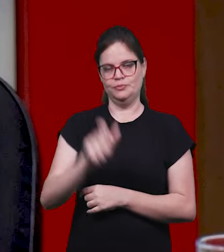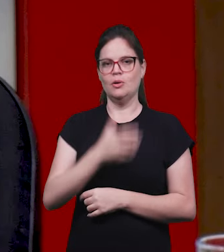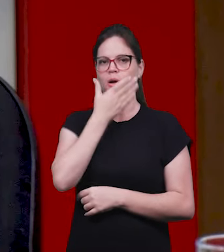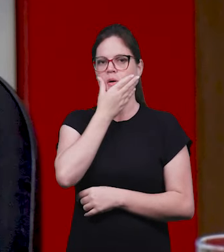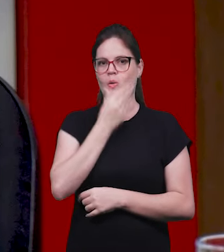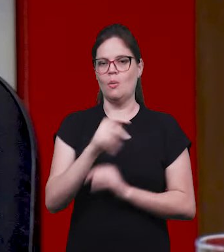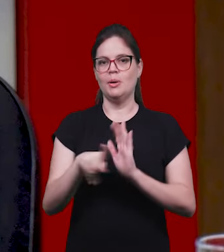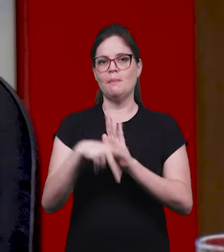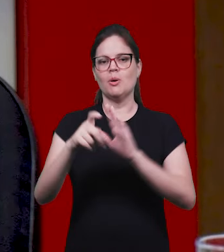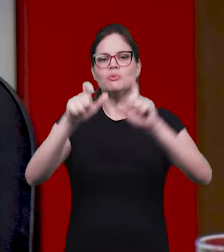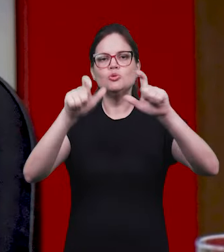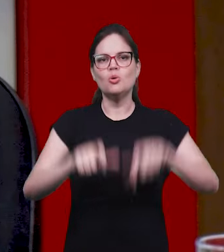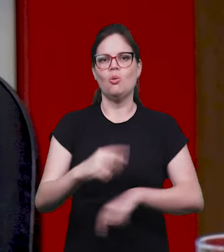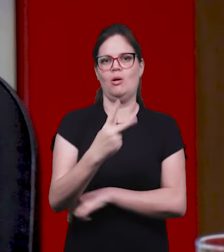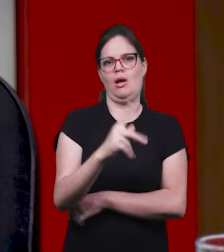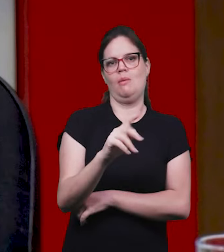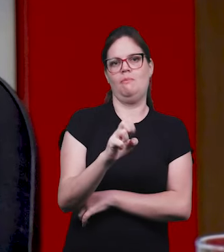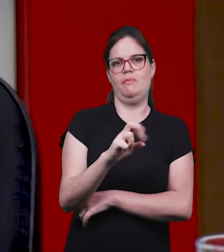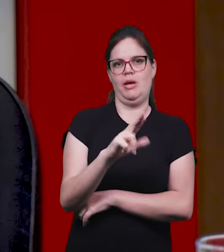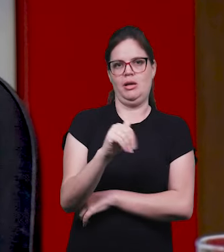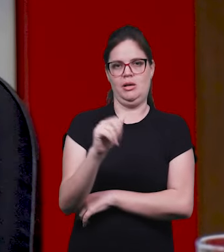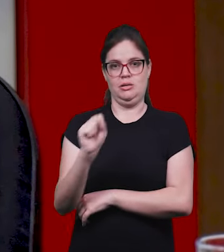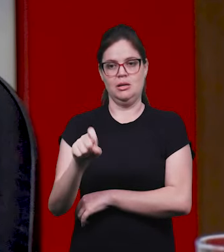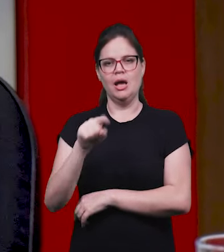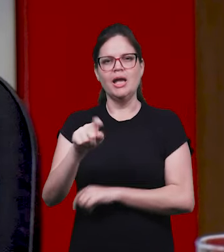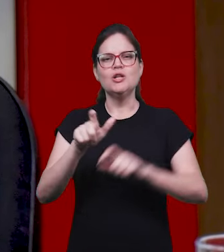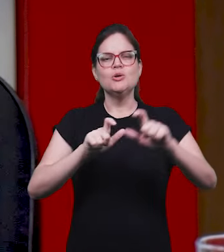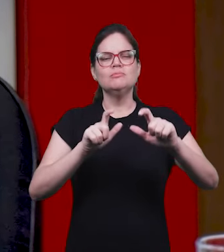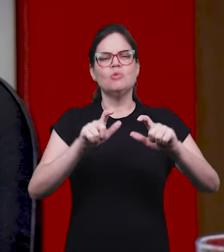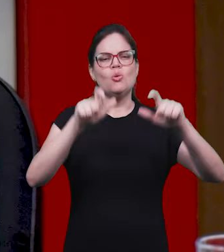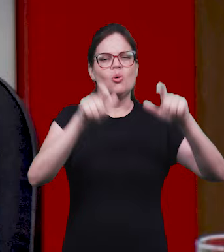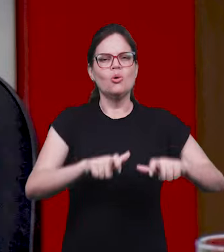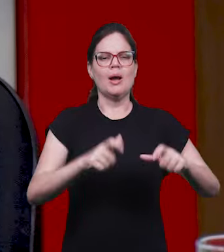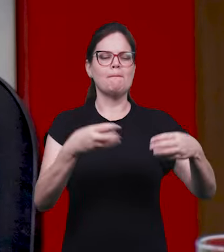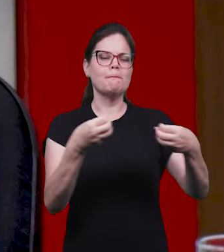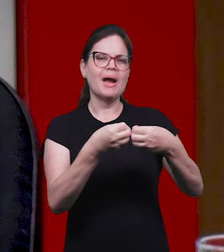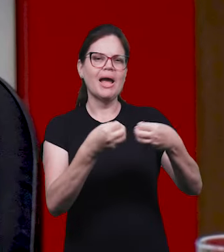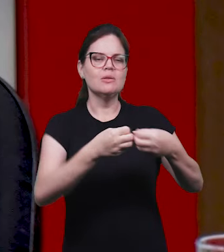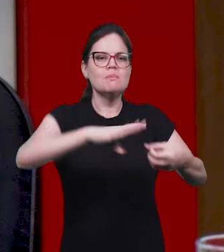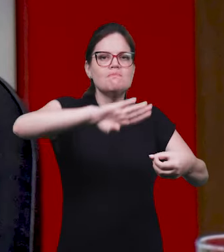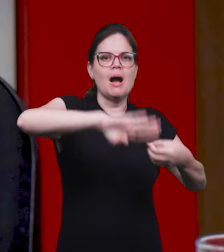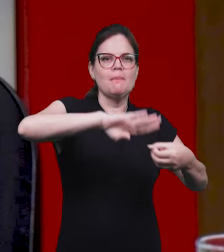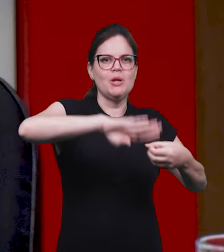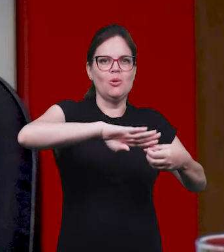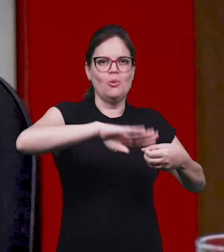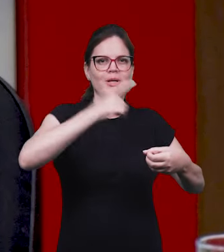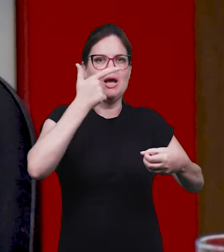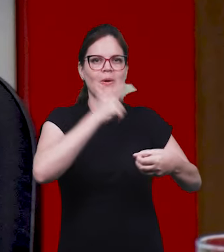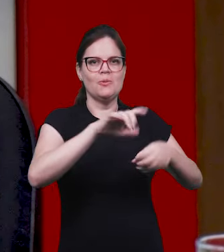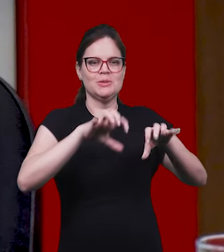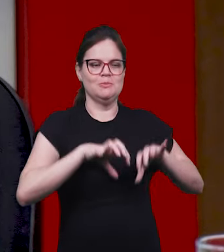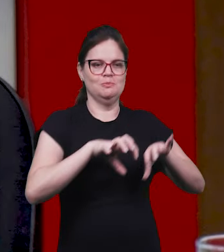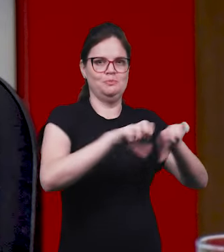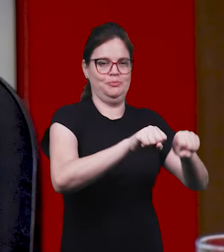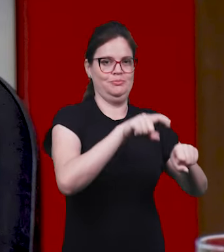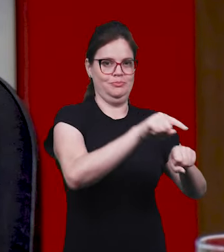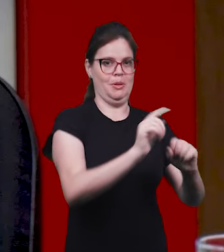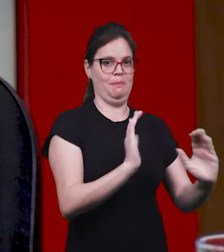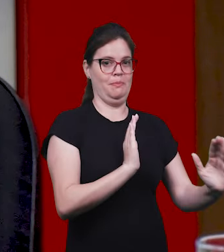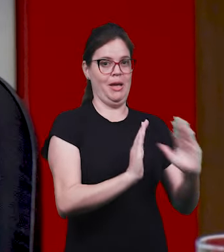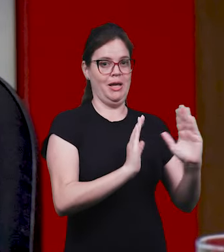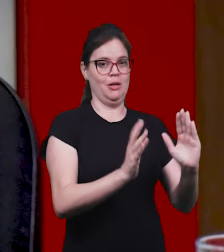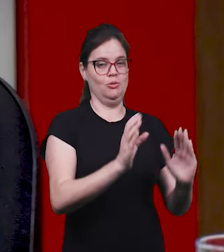Ciro conquistou Babilônia no ano 539 a.C., ou seja, ele reinou